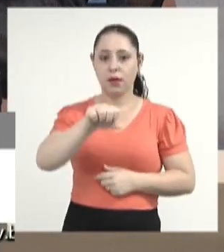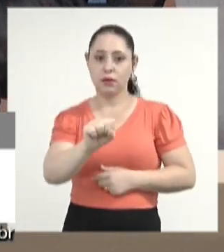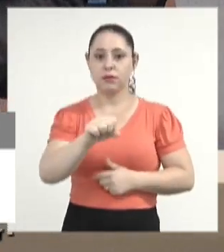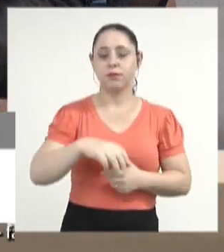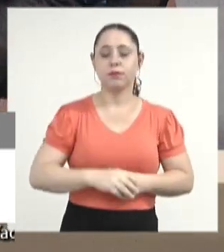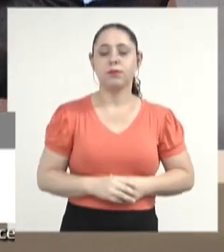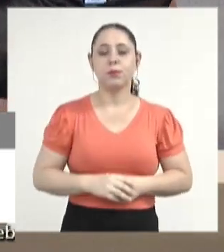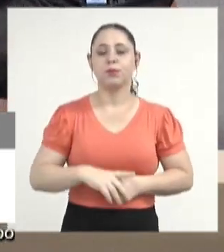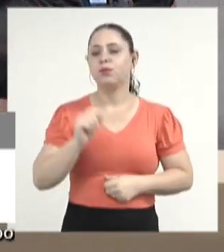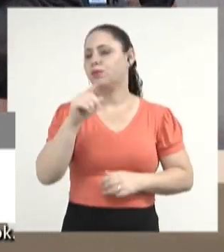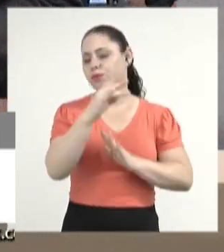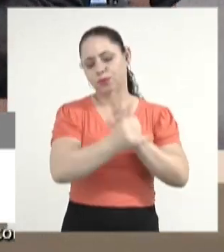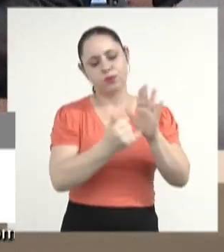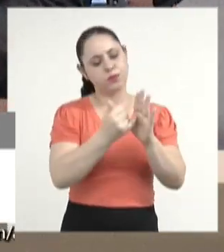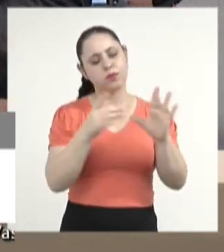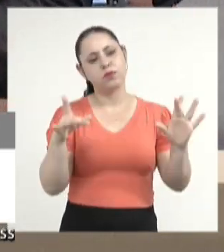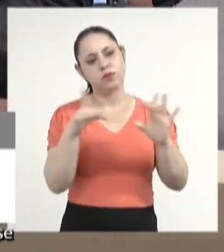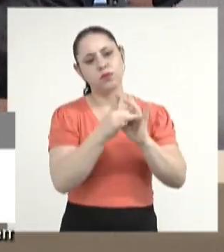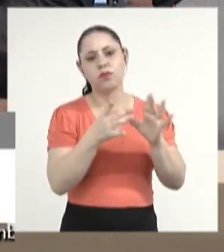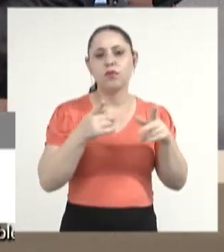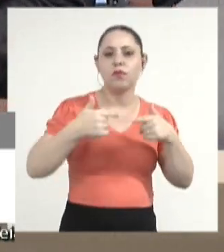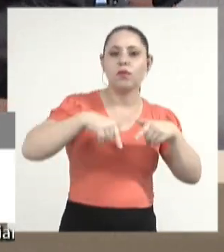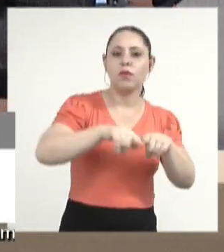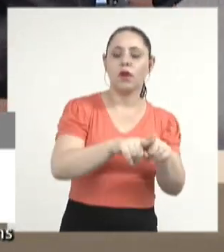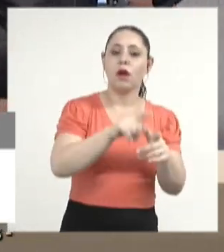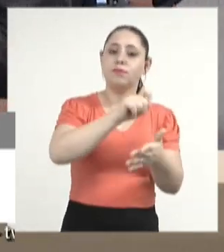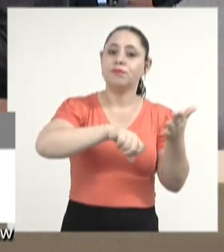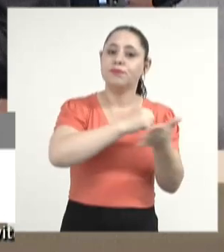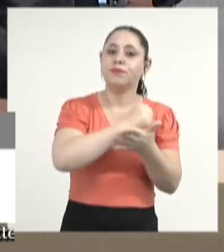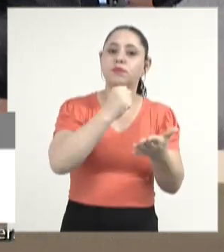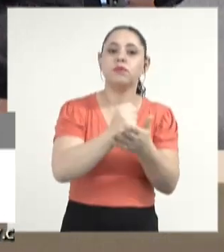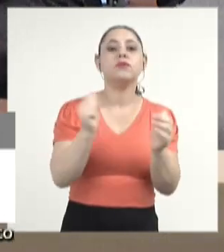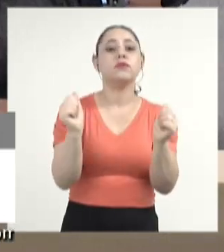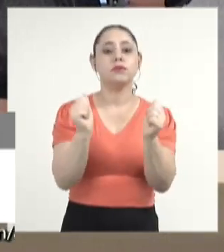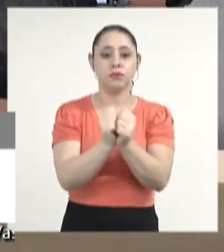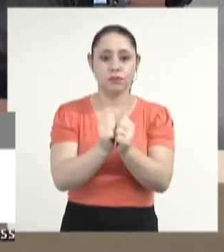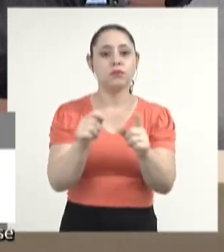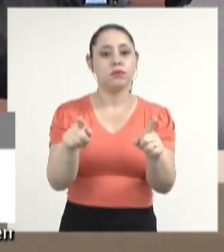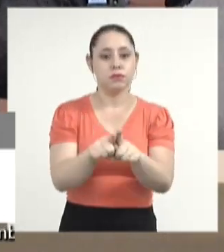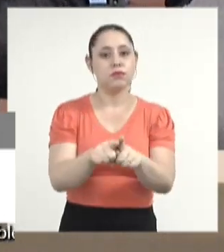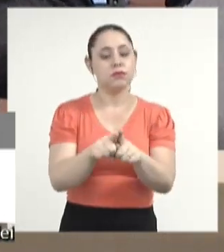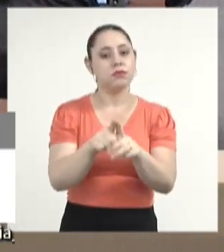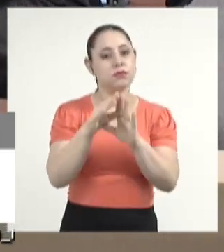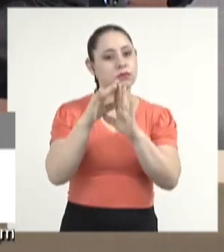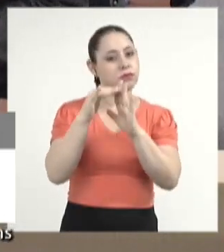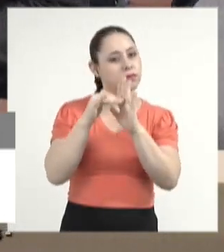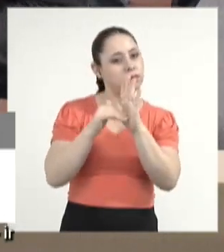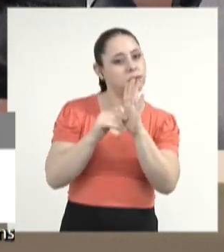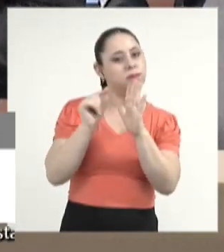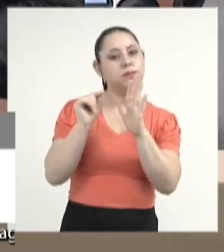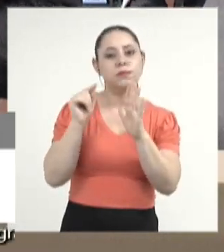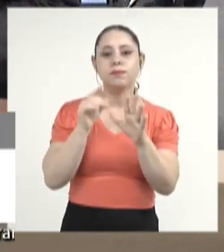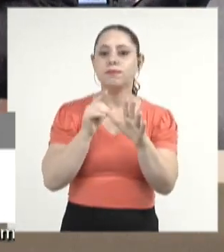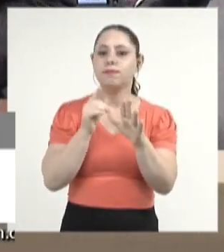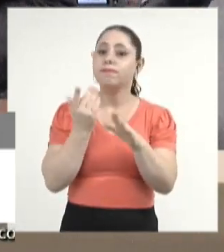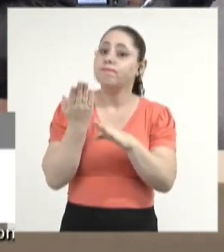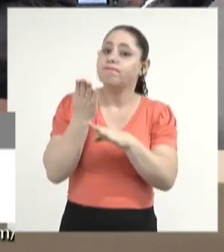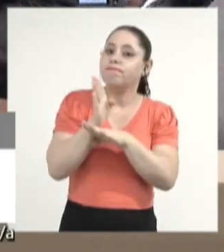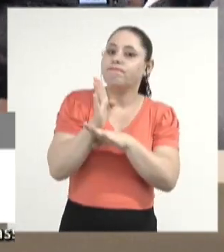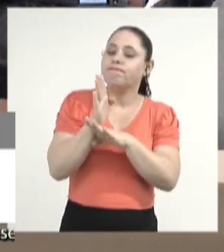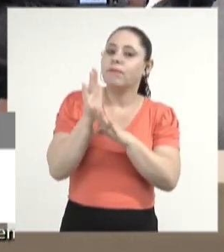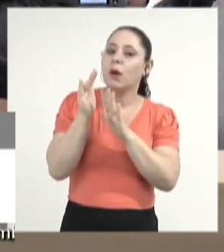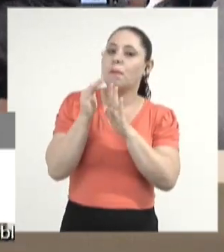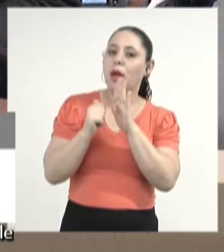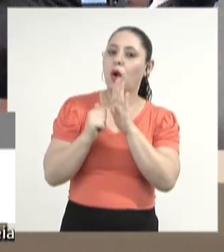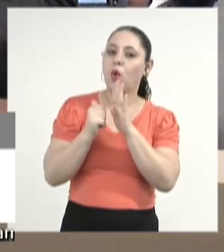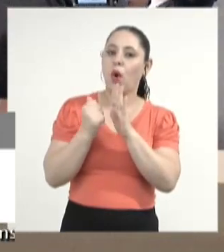FEAD-MP-MS. O projeto tramita em conjunto com os das taxas cartorárias, e essa redução deve ajudar aí na